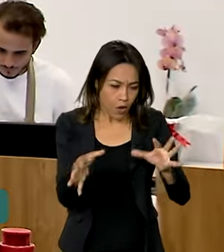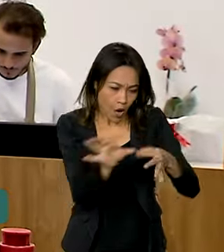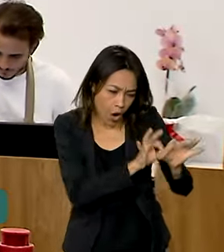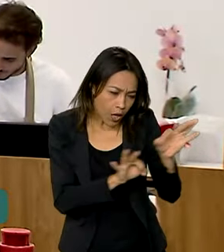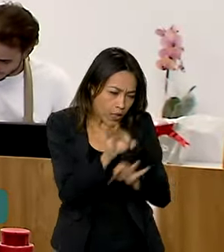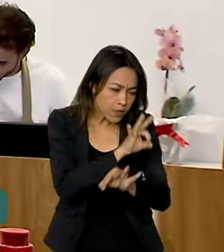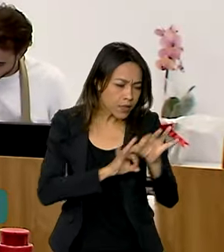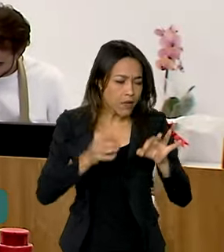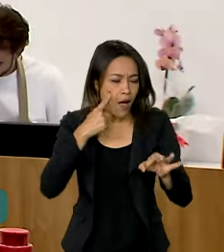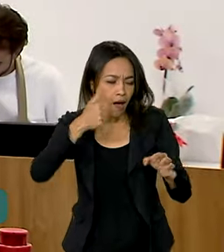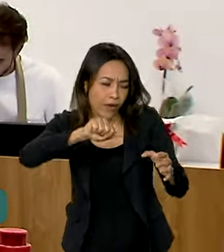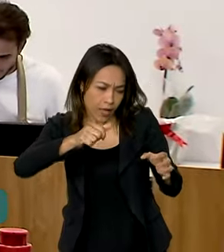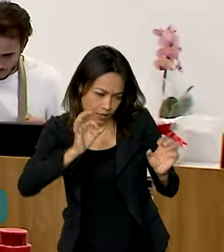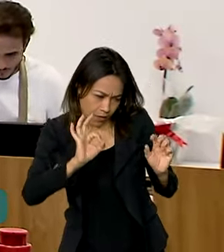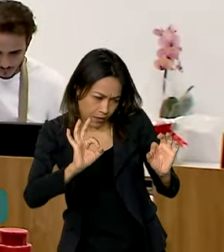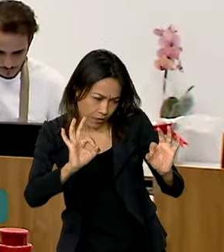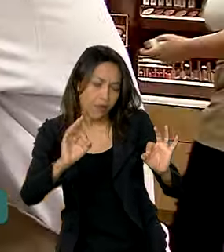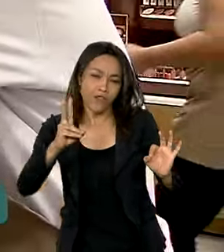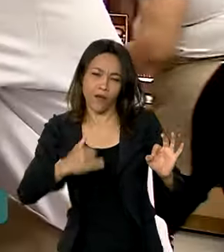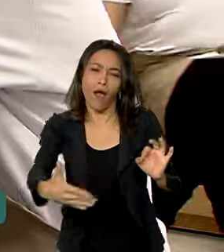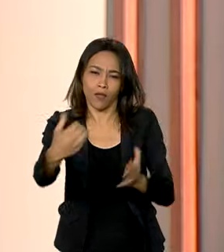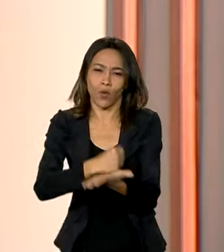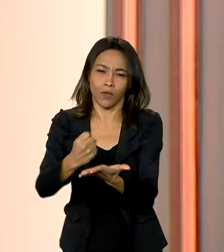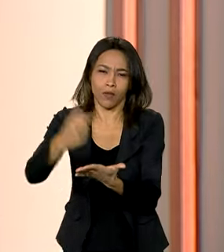e a gente está analisando se está tudo certo, mas vamos contratar sim.